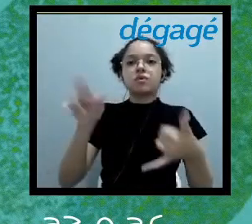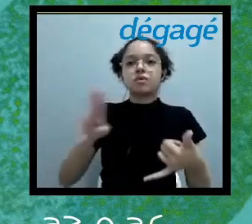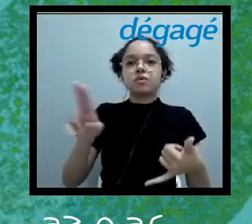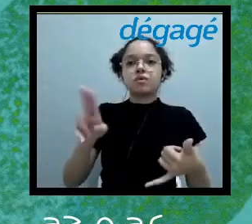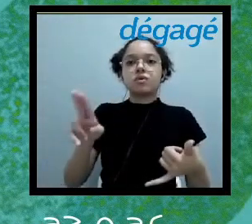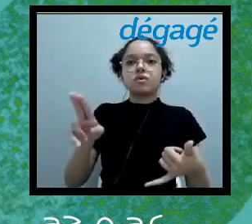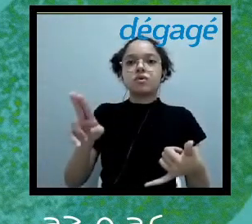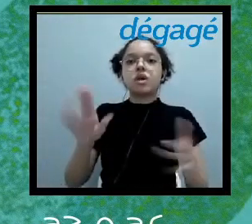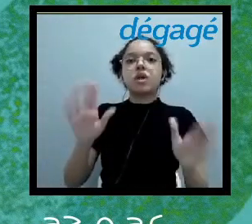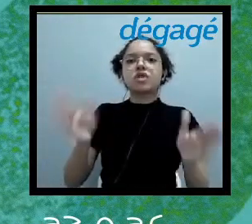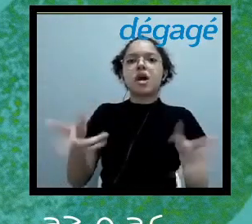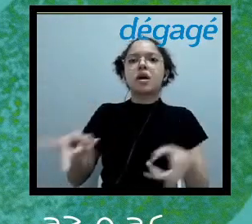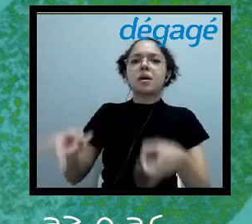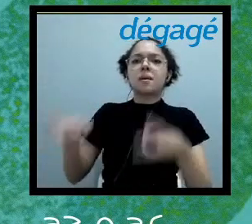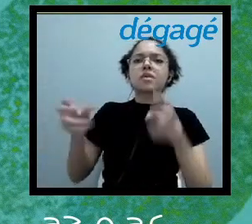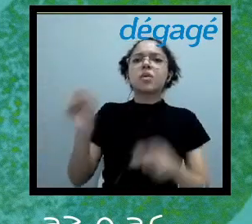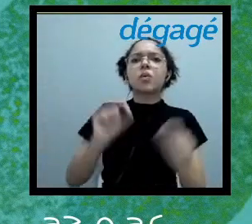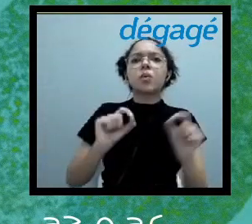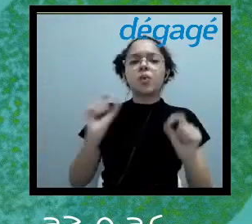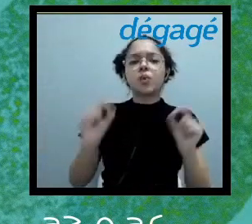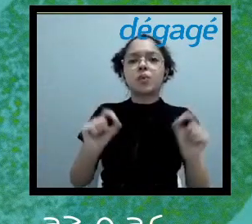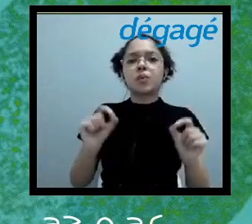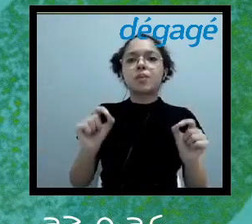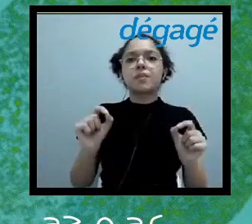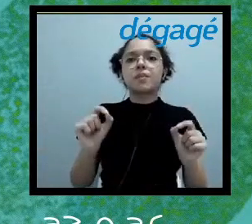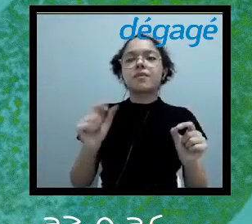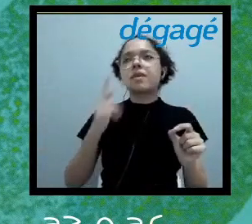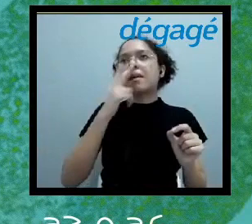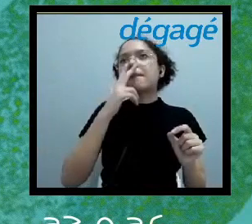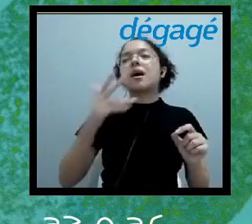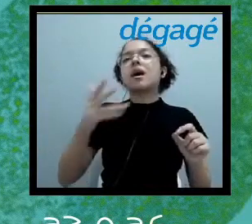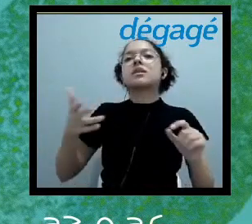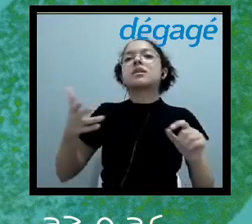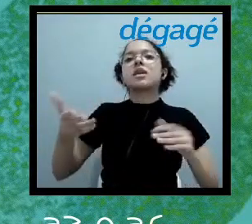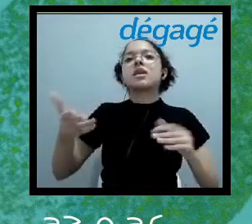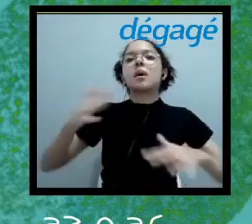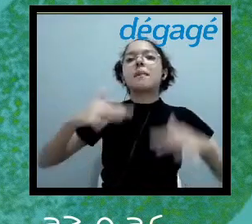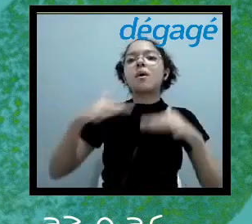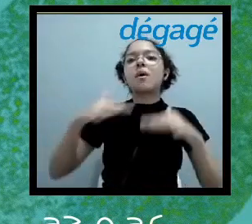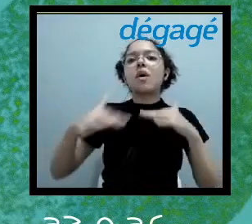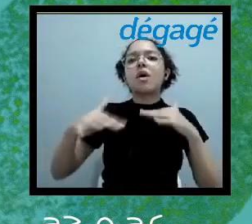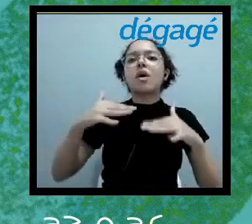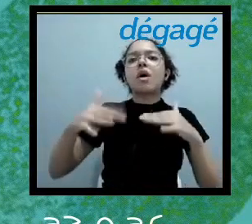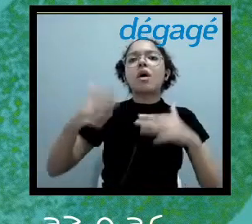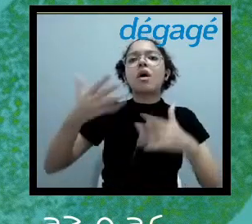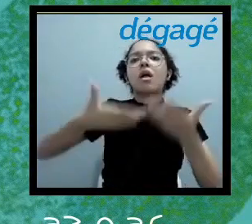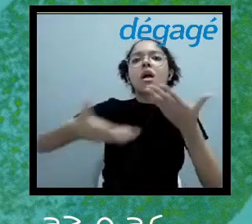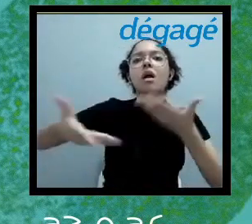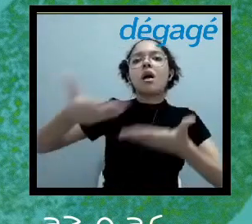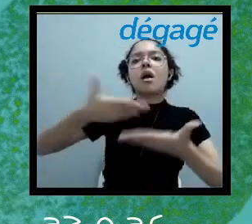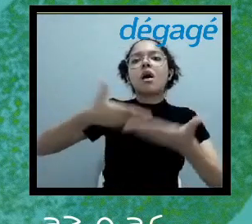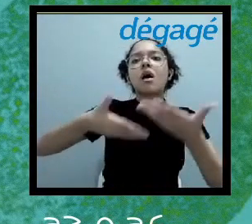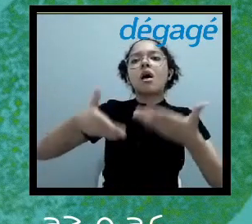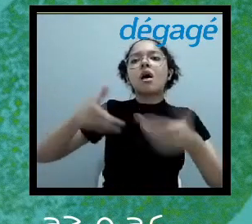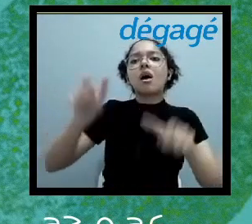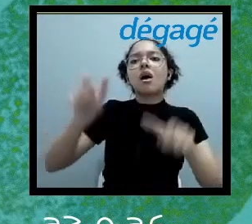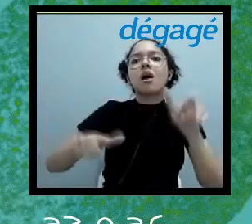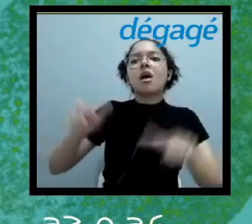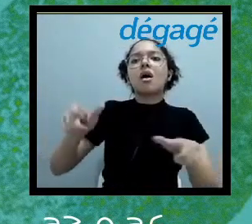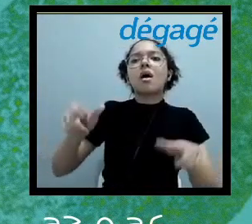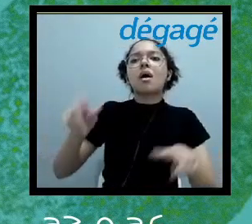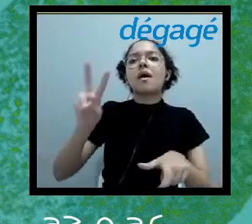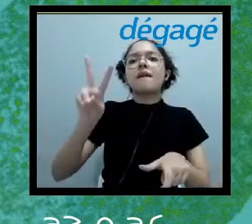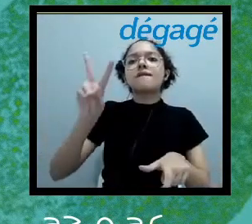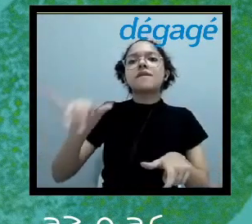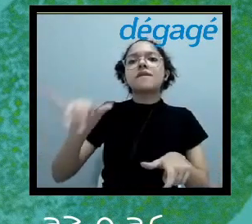percebendo uma movimentação, porque era uma pessoa que, quando ele ia para casa de um dos